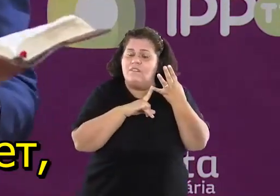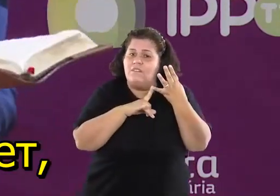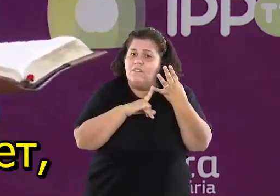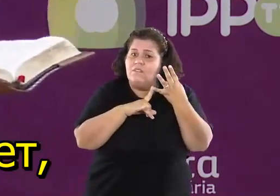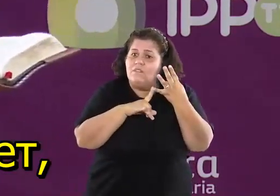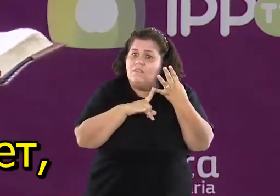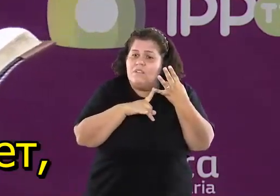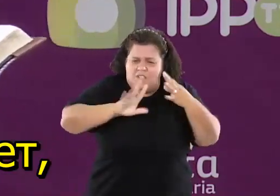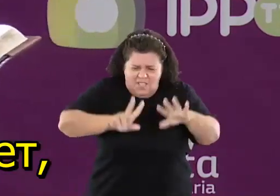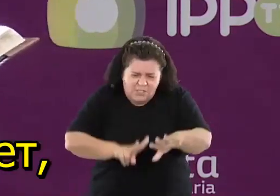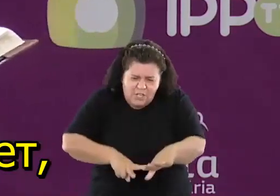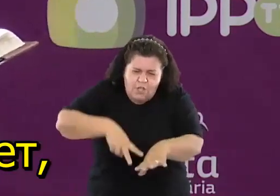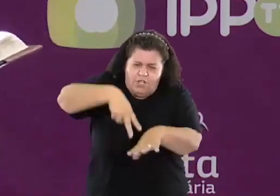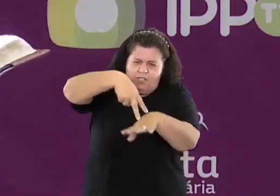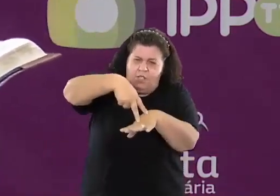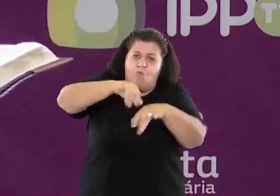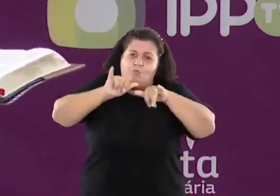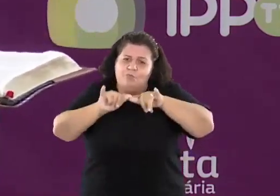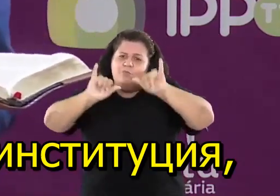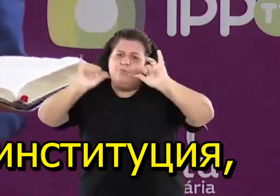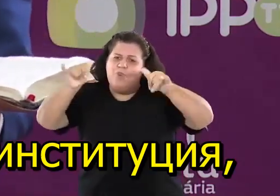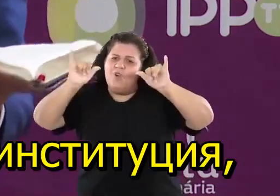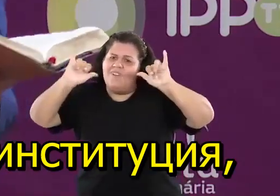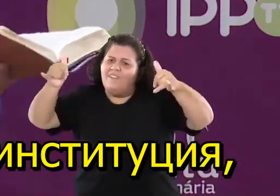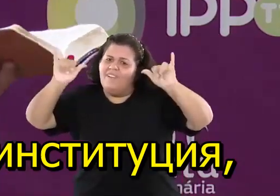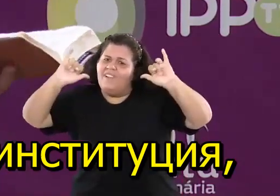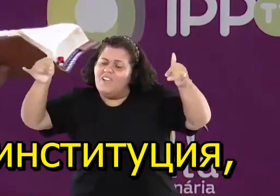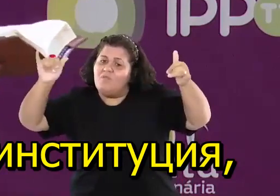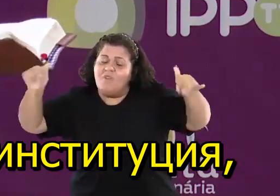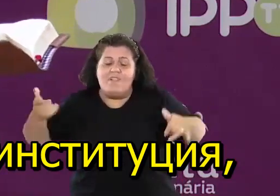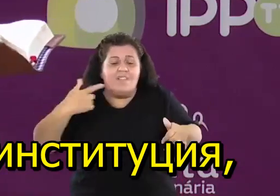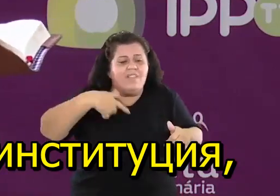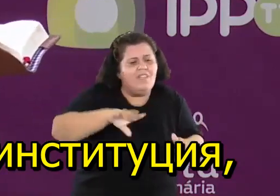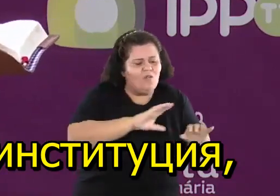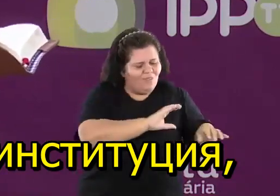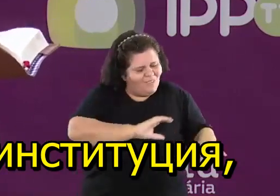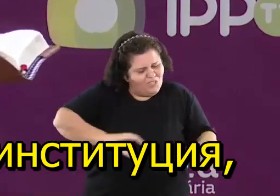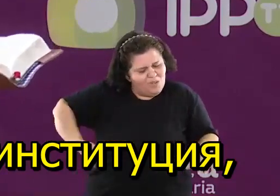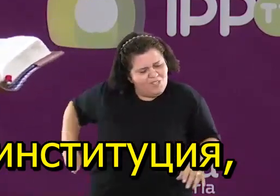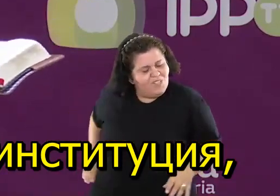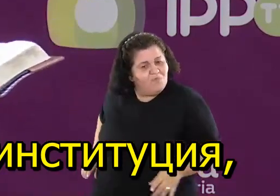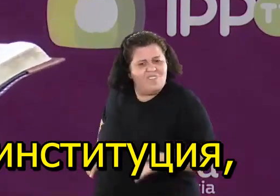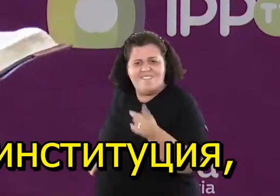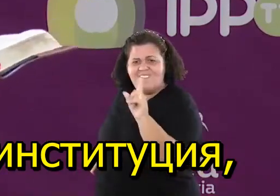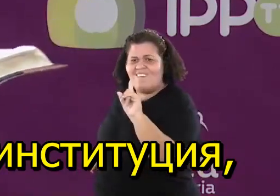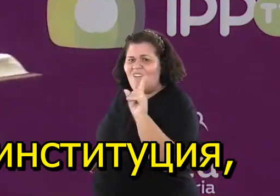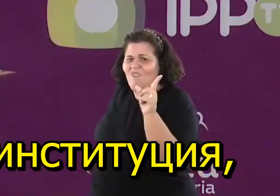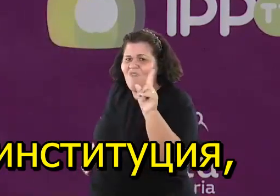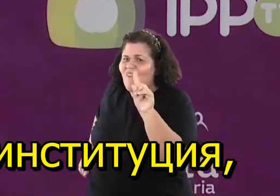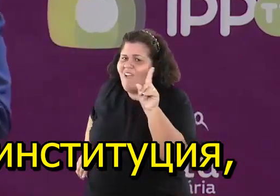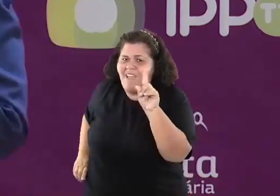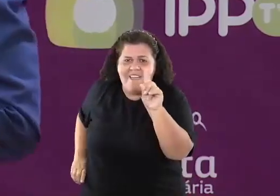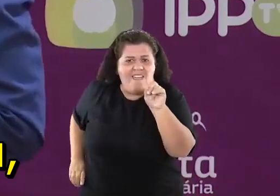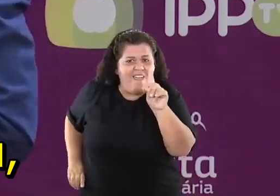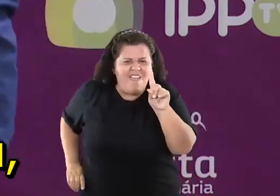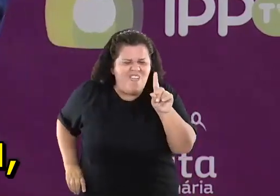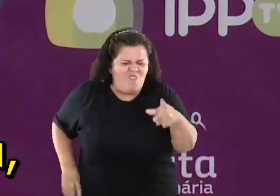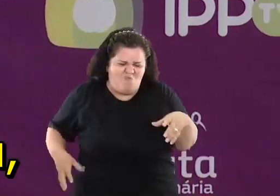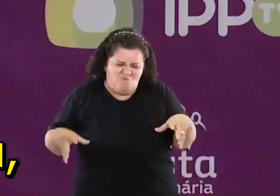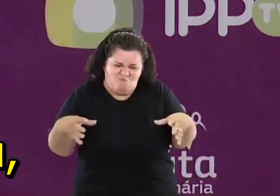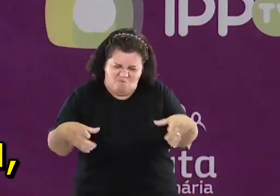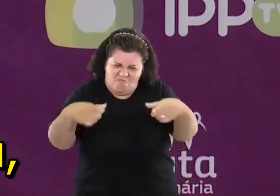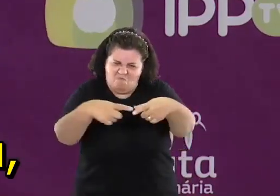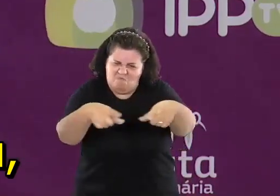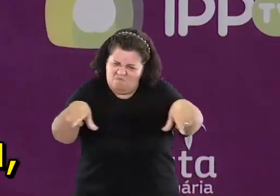A ressurreição proclama que o cristianismo não é apenas uma instituição, que o